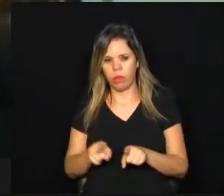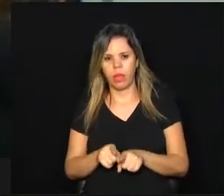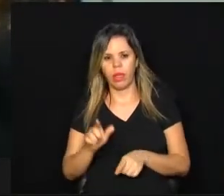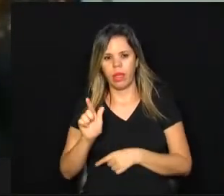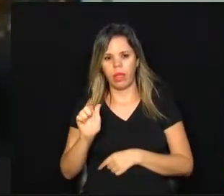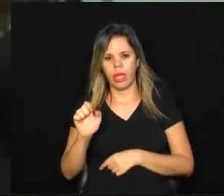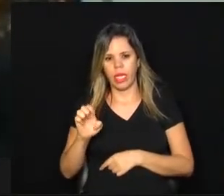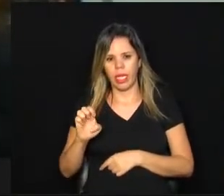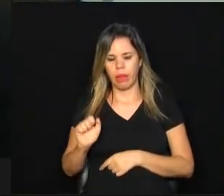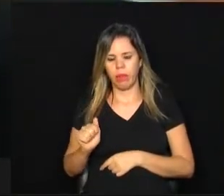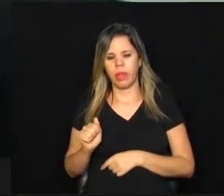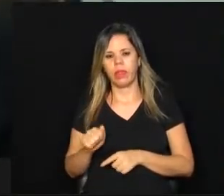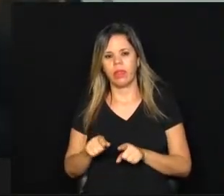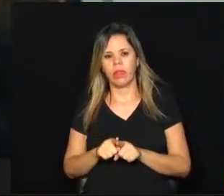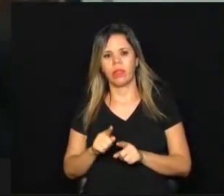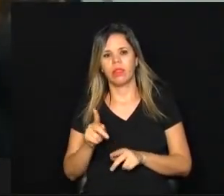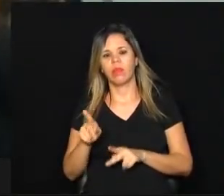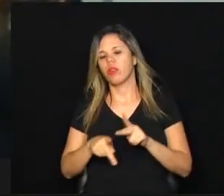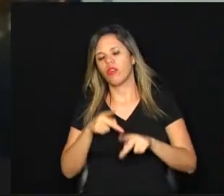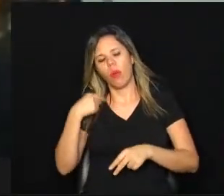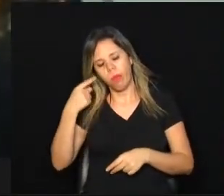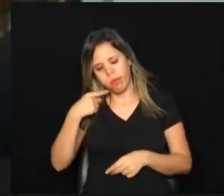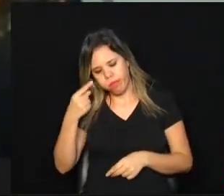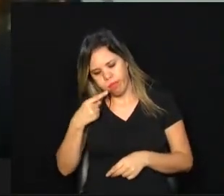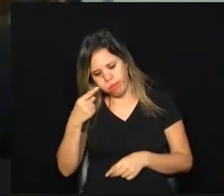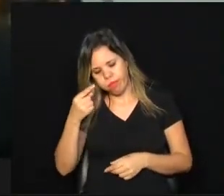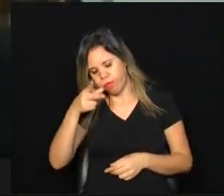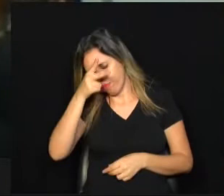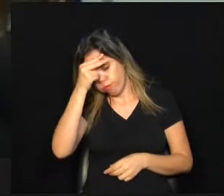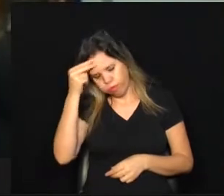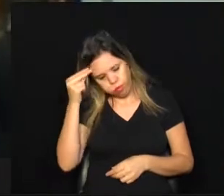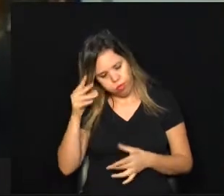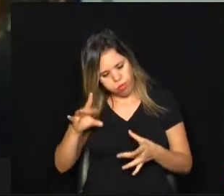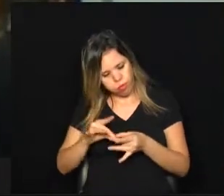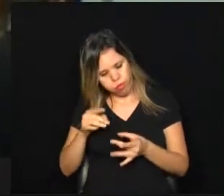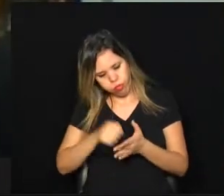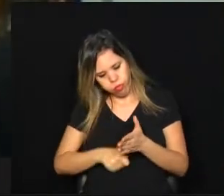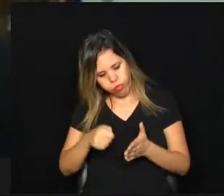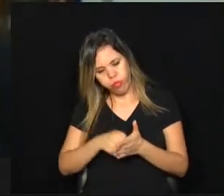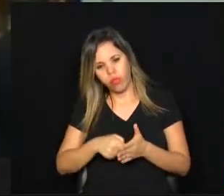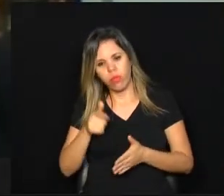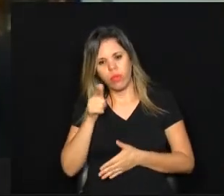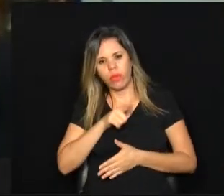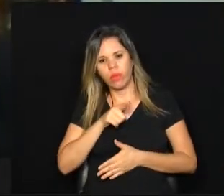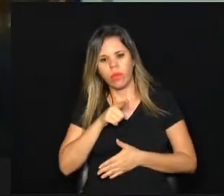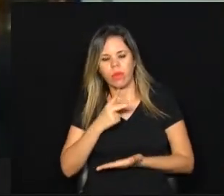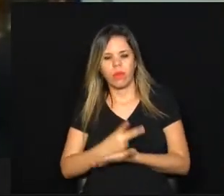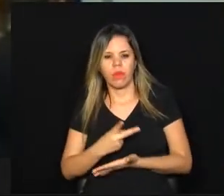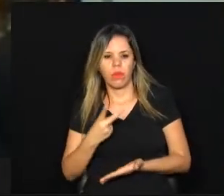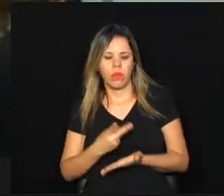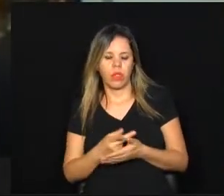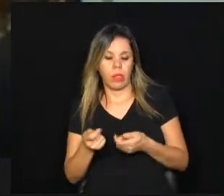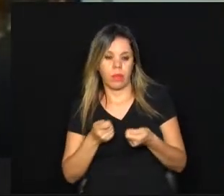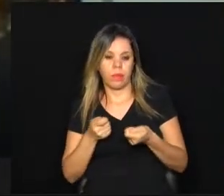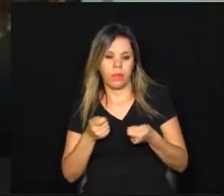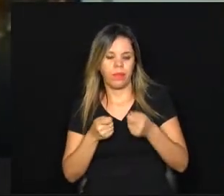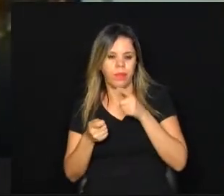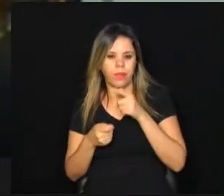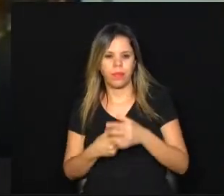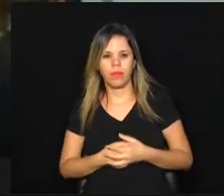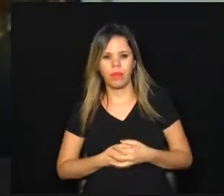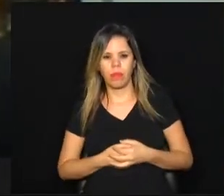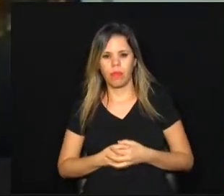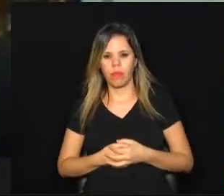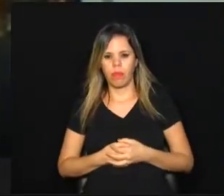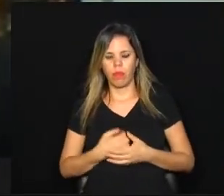que são os promotores públicos engajados nas nossas causas, nós estamos conseguindo manter um balanço hídrico.